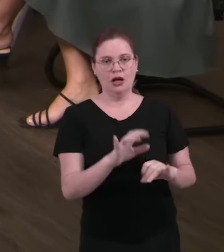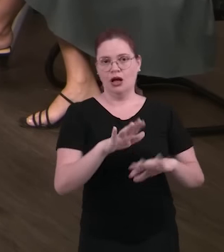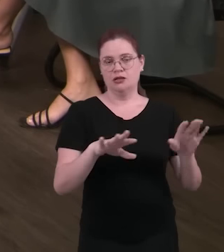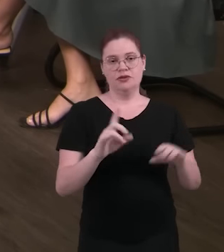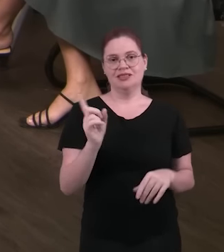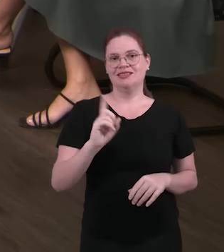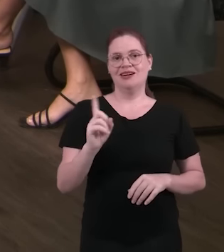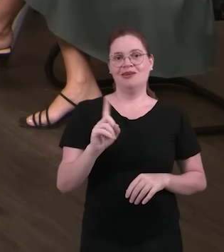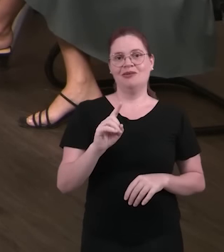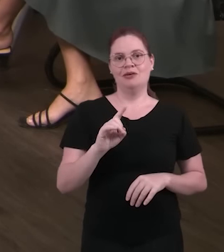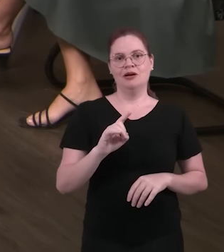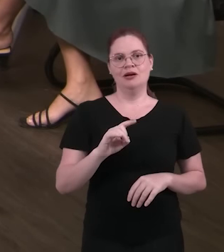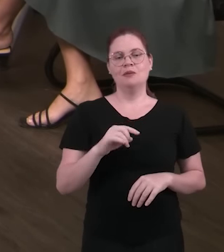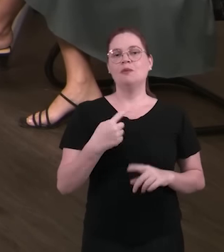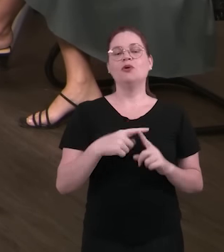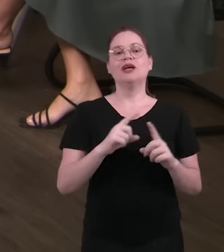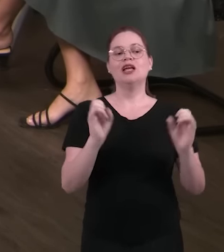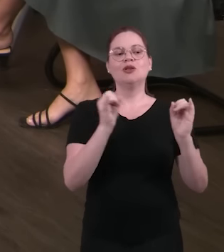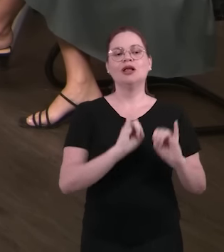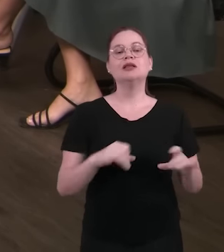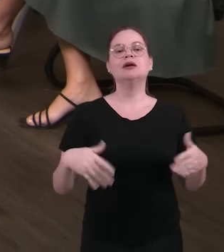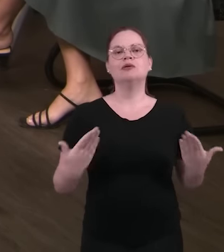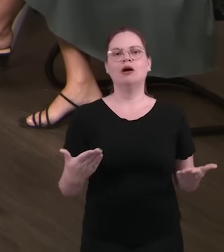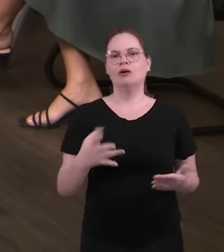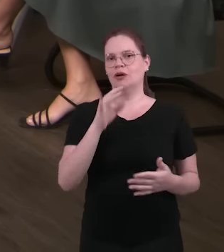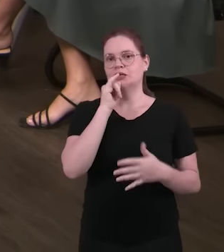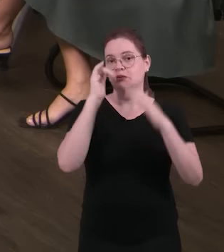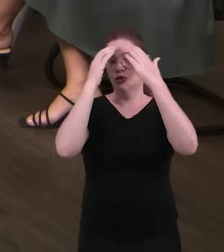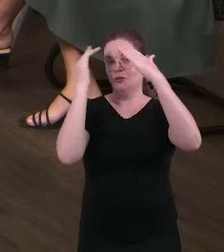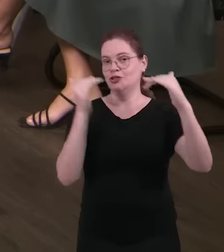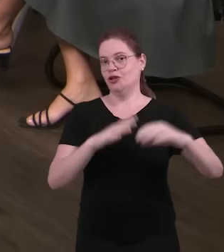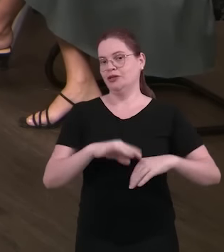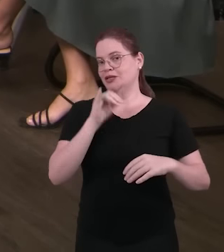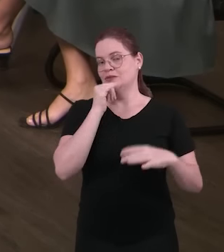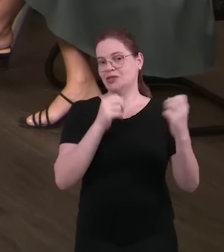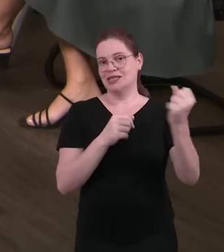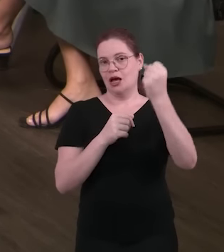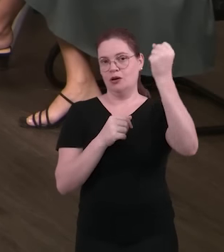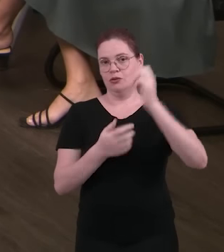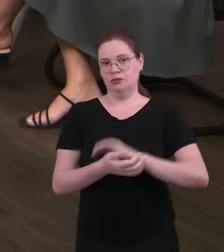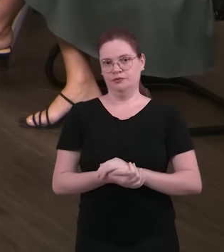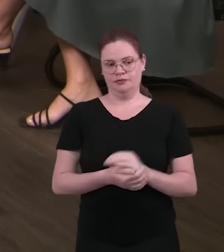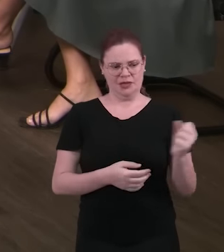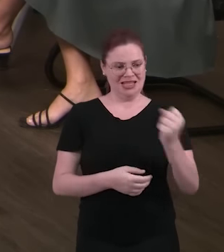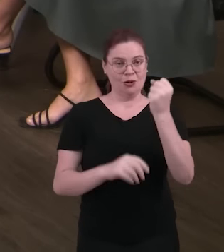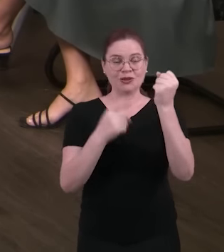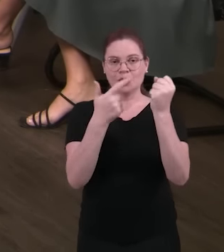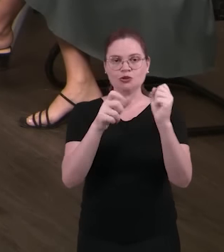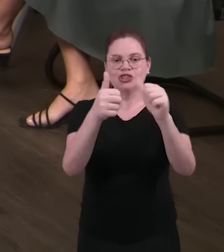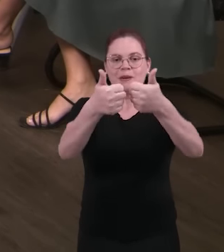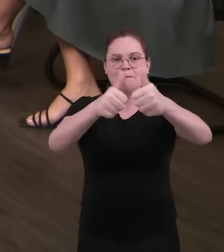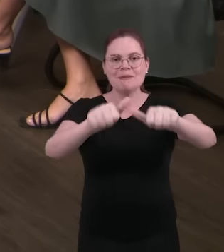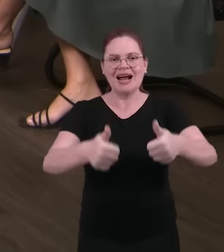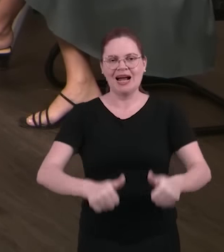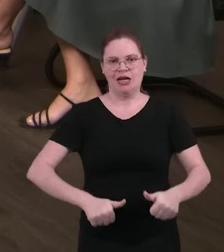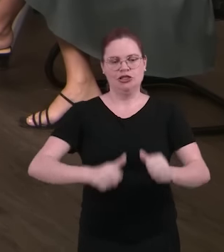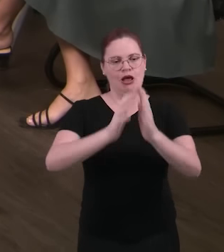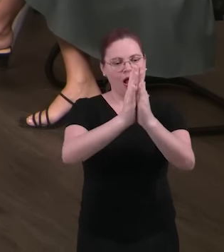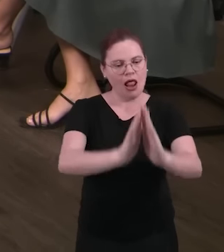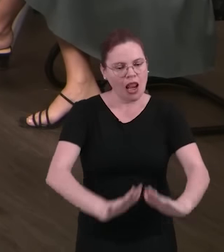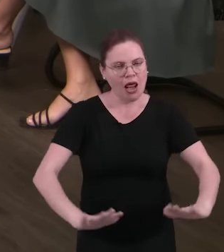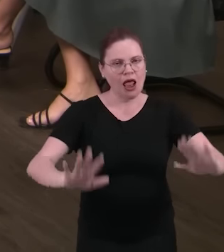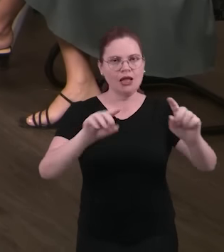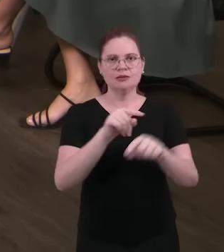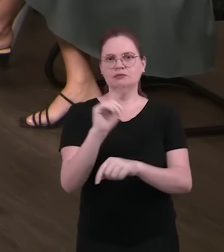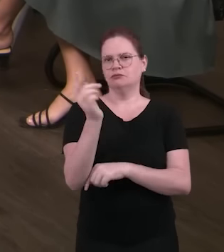ídolo. Mas era desobediente. Por exemplo, Saul. Saul não tinha nenhum ídolo. Saul não era adorador